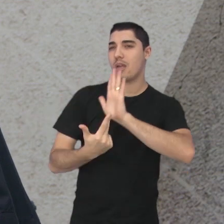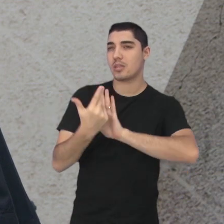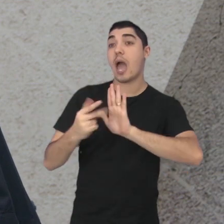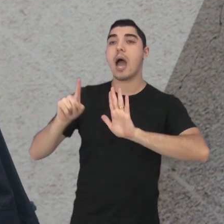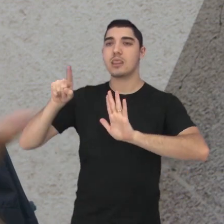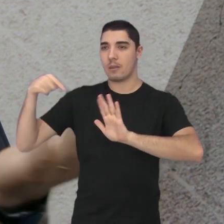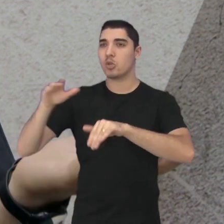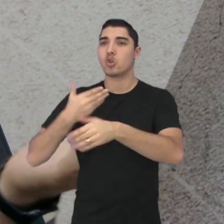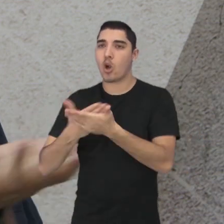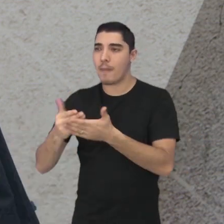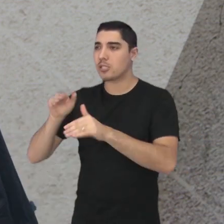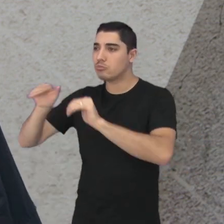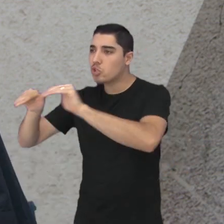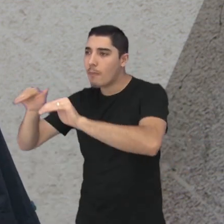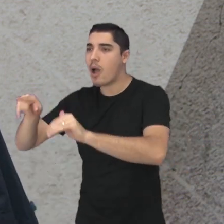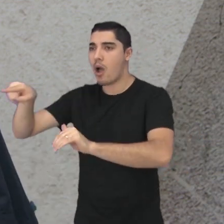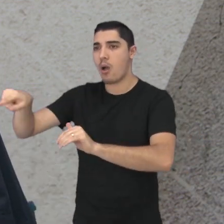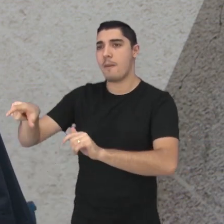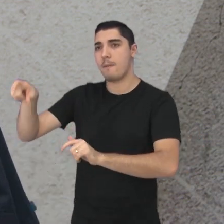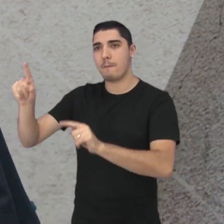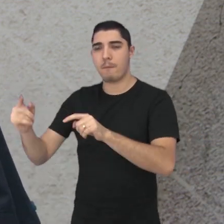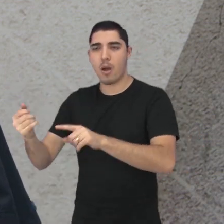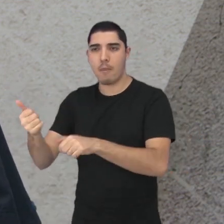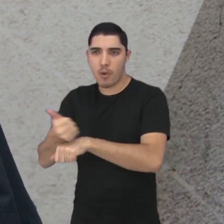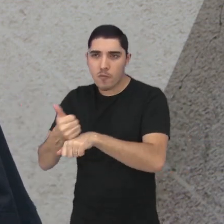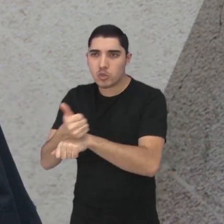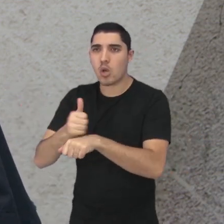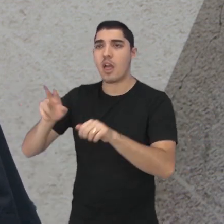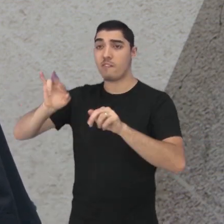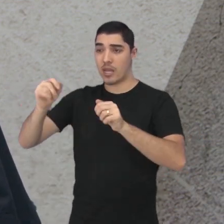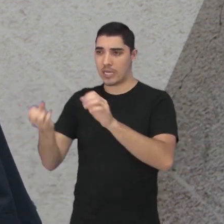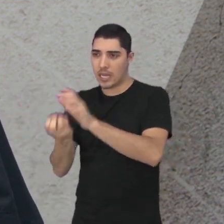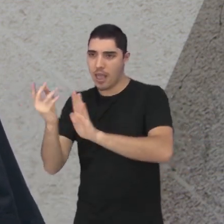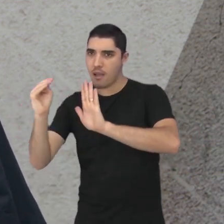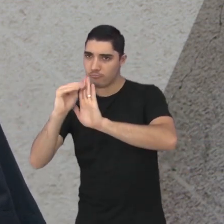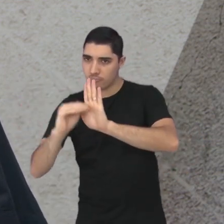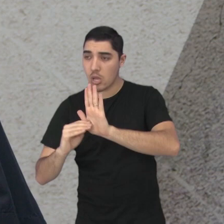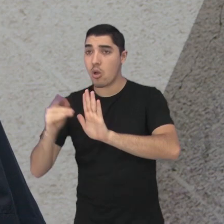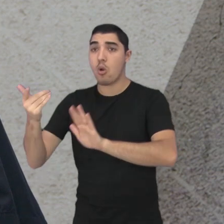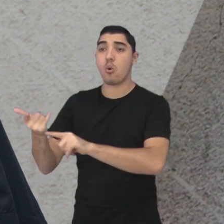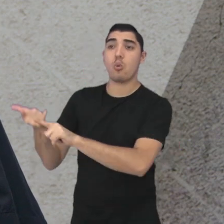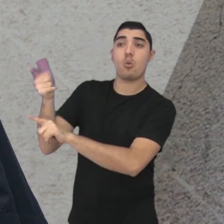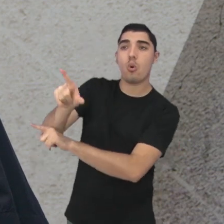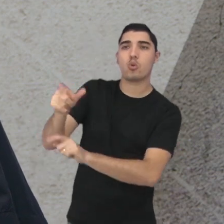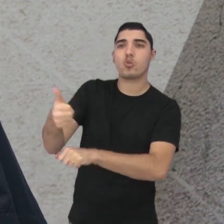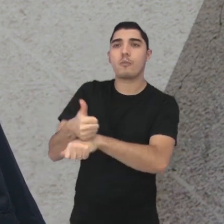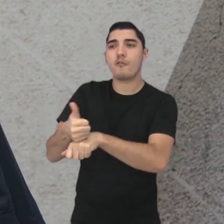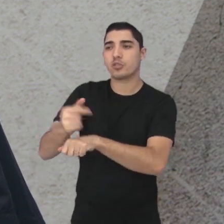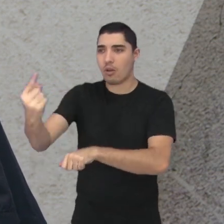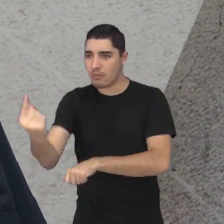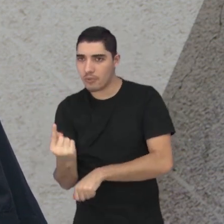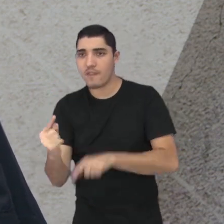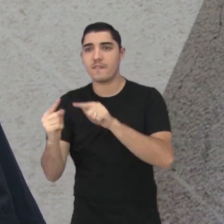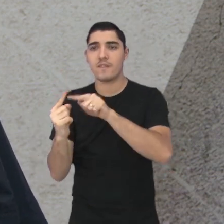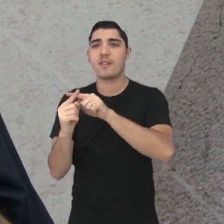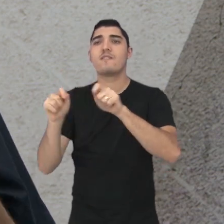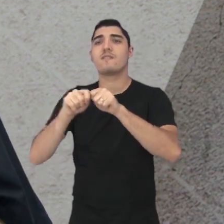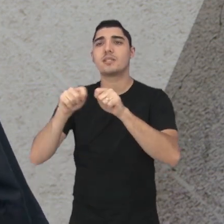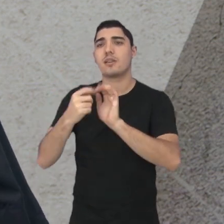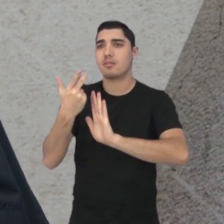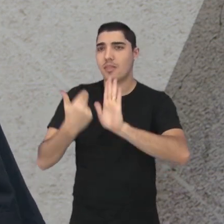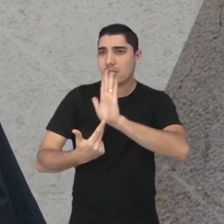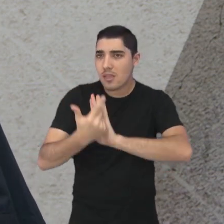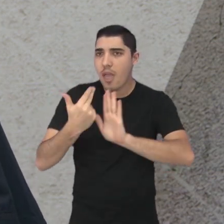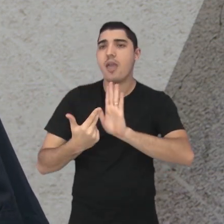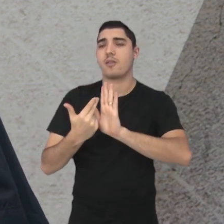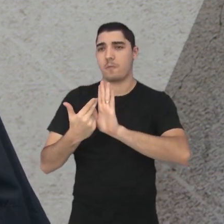os profissionais que seriam, por exemplo, um roteirista, aí ele vai envolver os artistas que vão fazer elaborar a arte, fazer o conceito da arte que ele